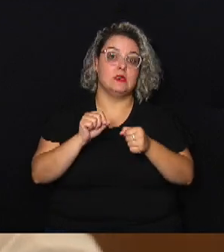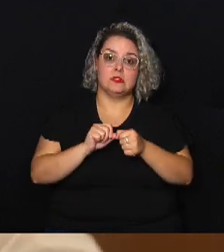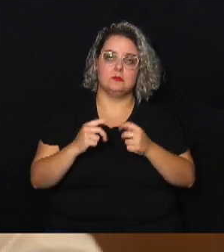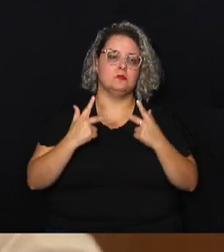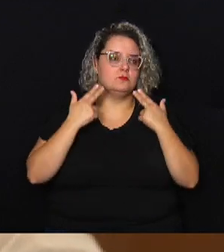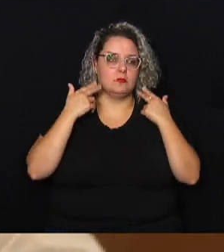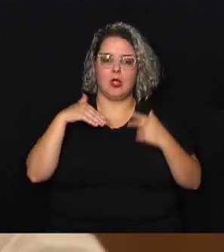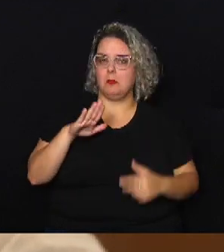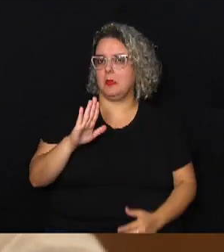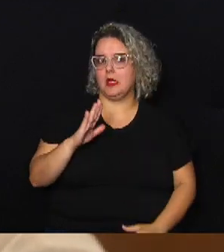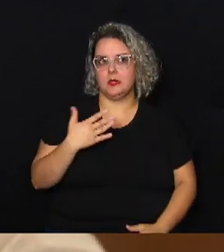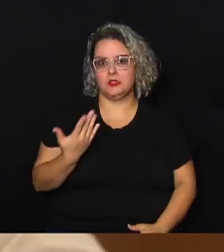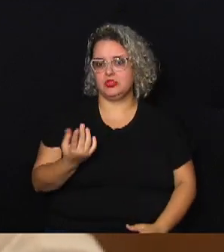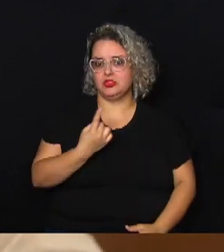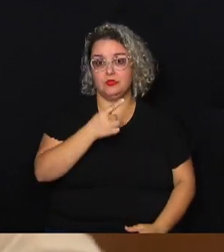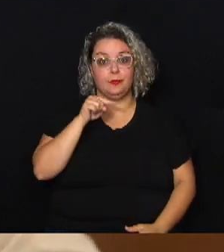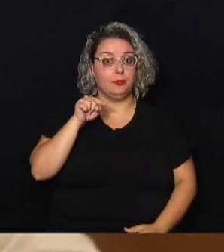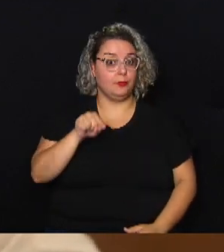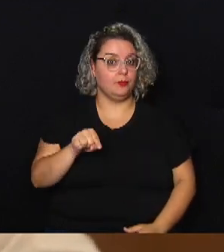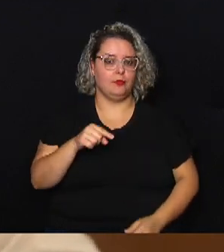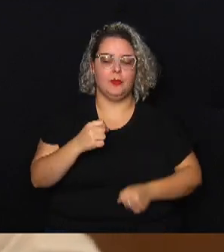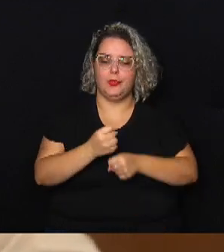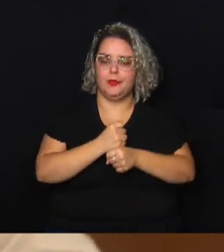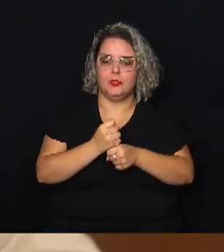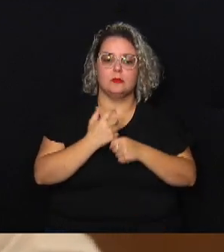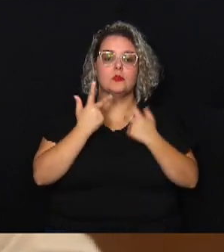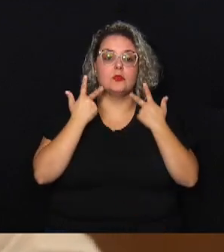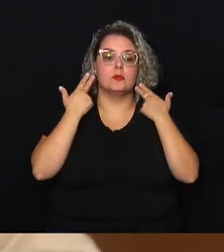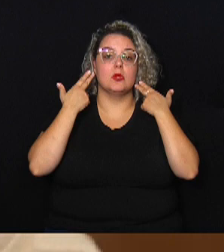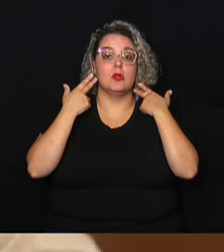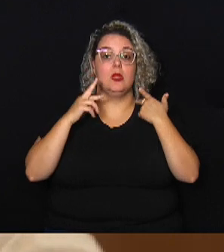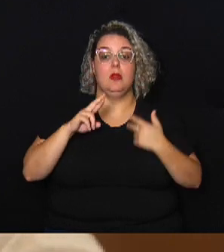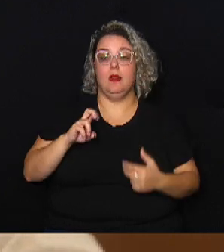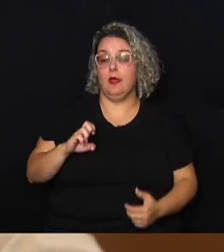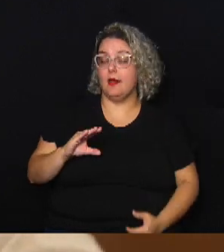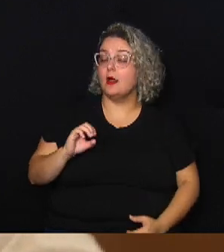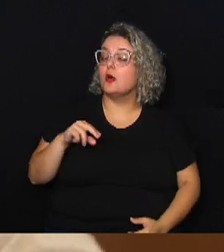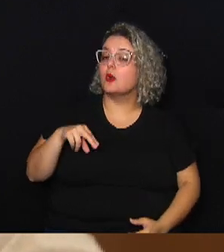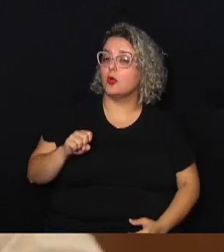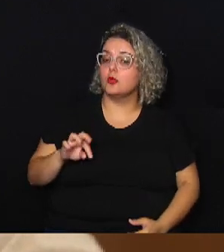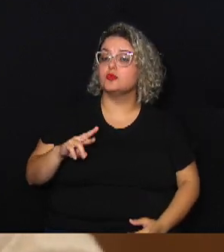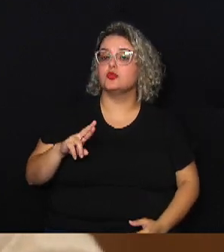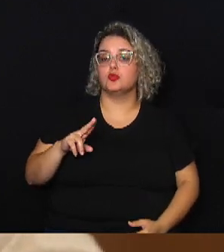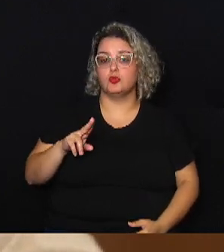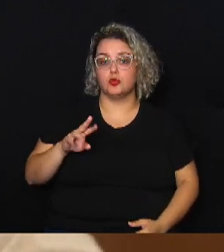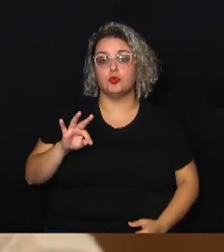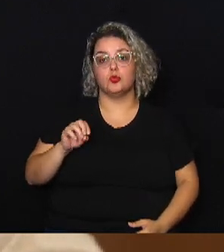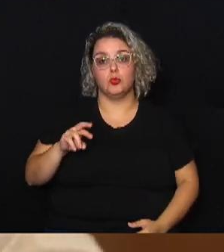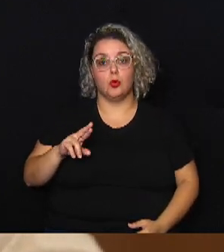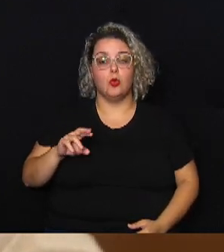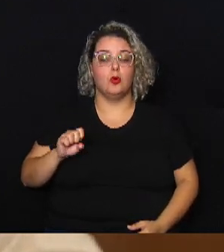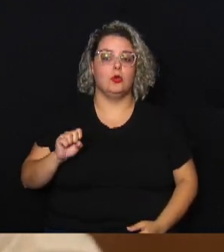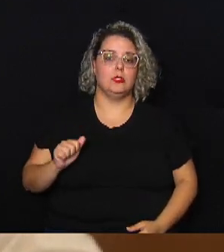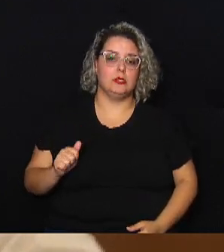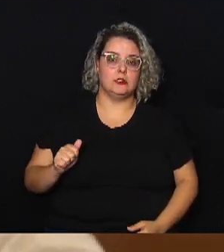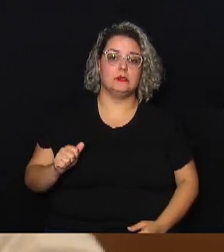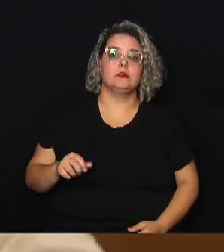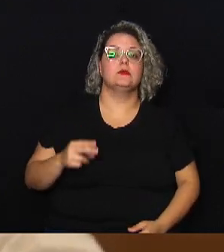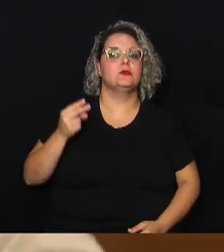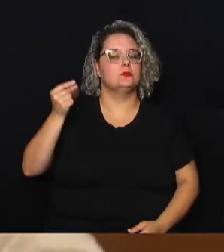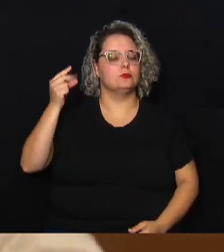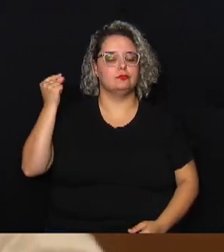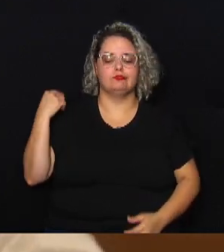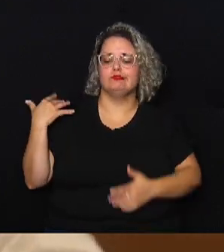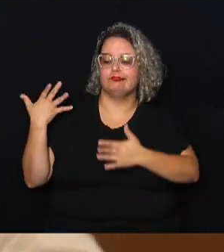mais de 1000 anos, né? Tem cirurgias reconstrutoras aí que já vem sendo feita há muito tempo,